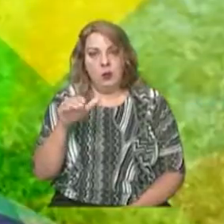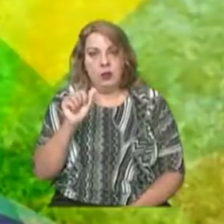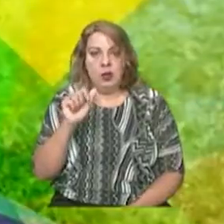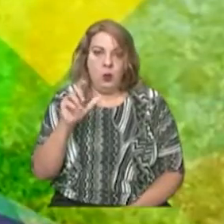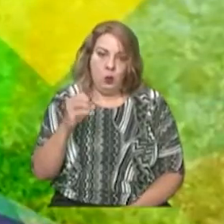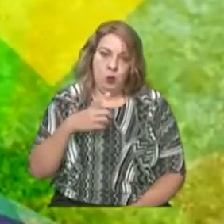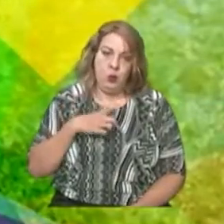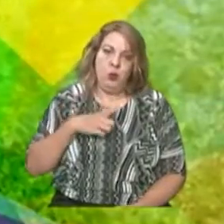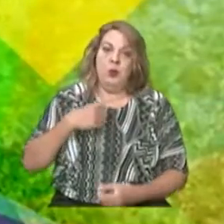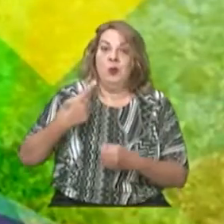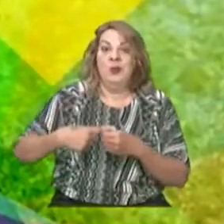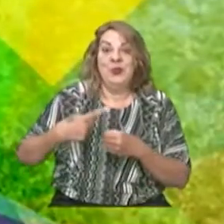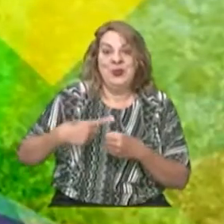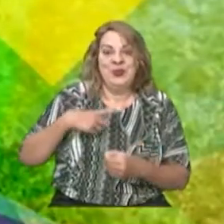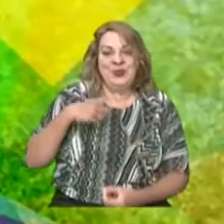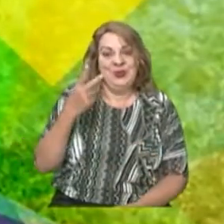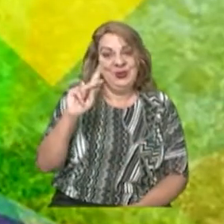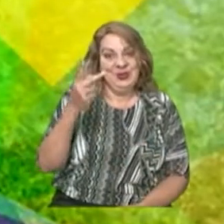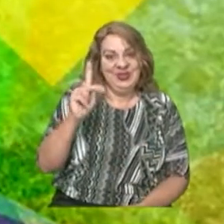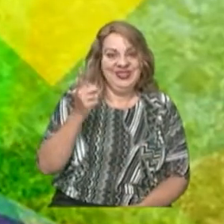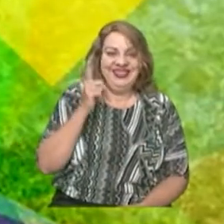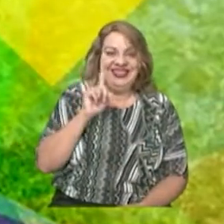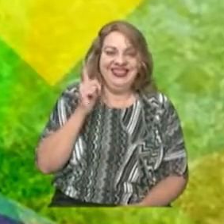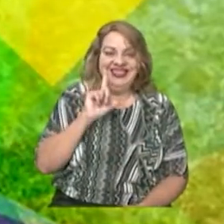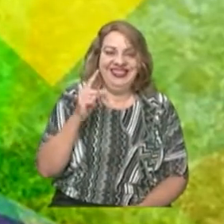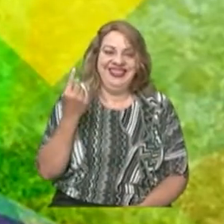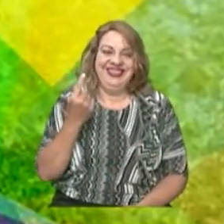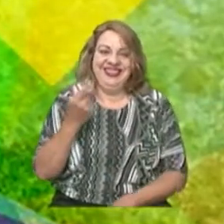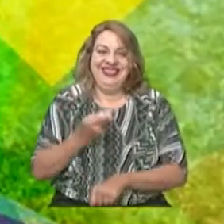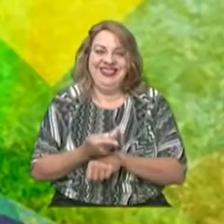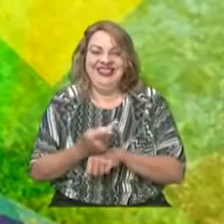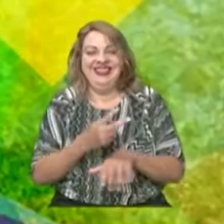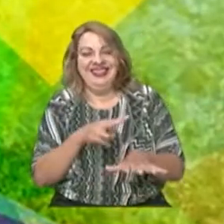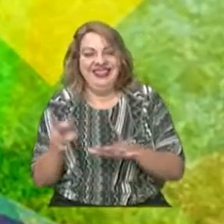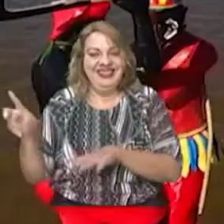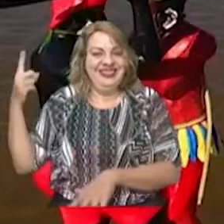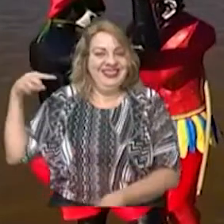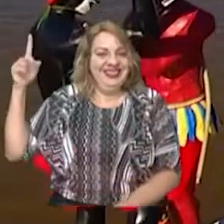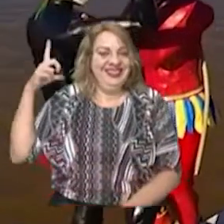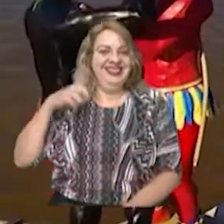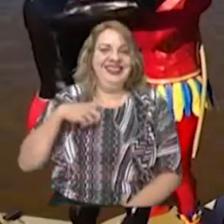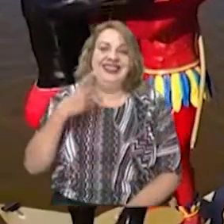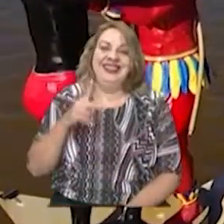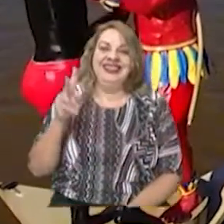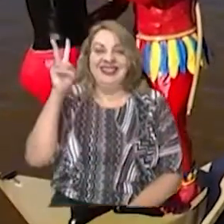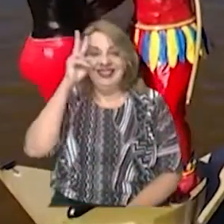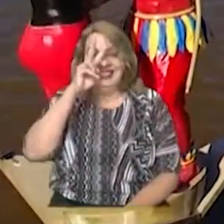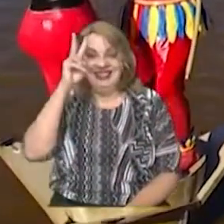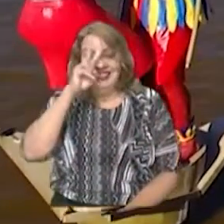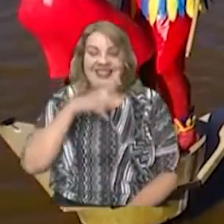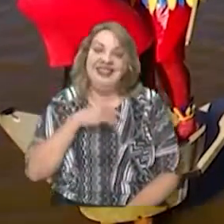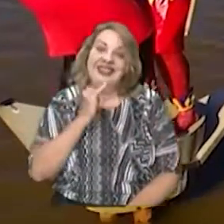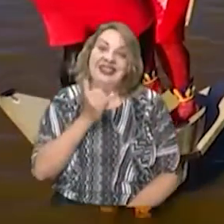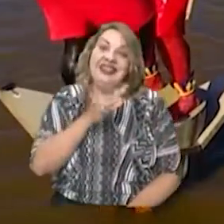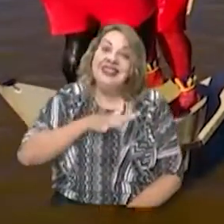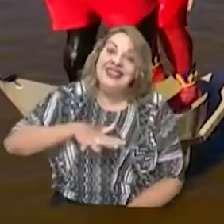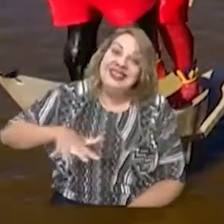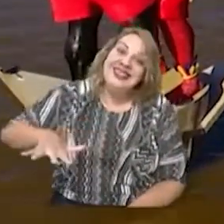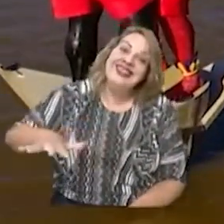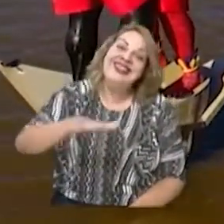E na cidade da Francisca, contemplada com o primeiro prêmio da semana passada, essa história é contada no Largo da